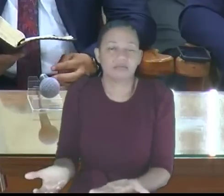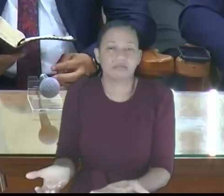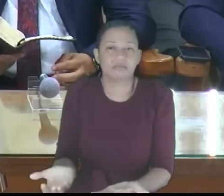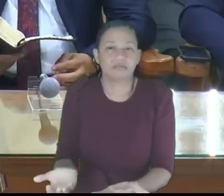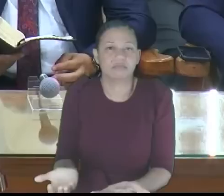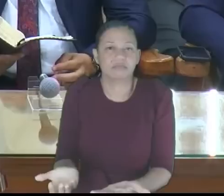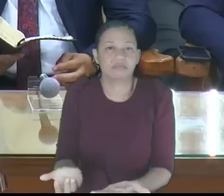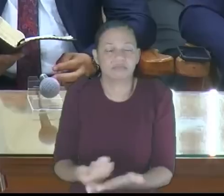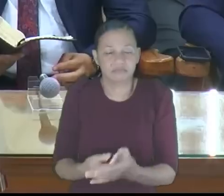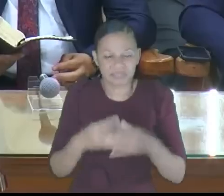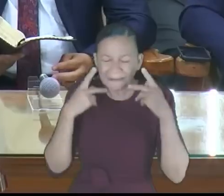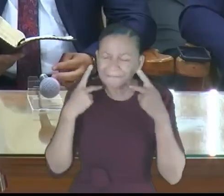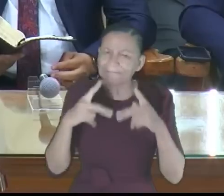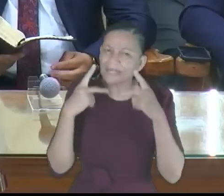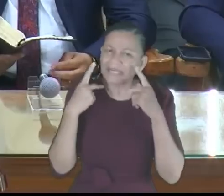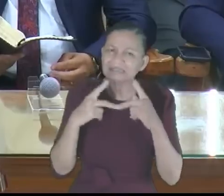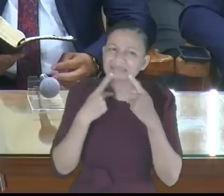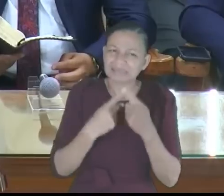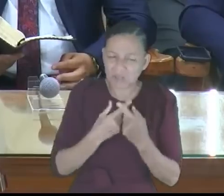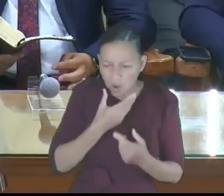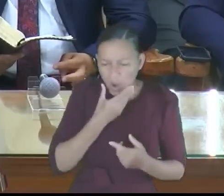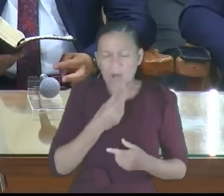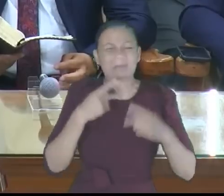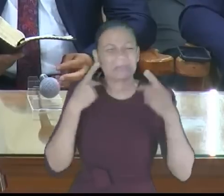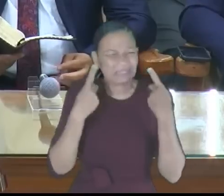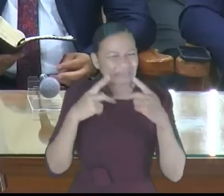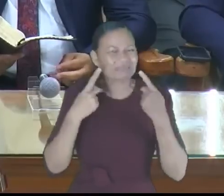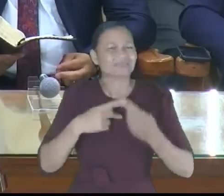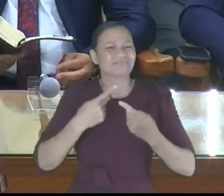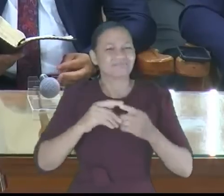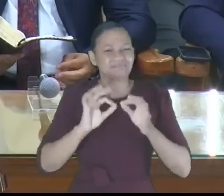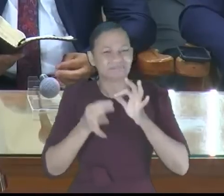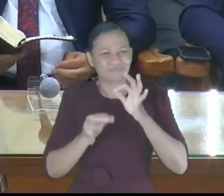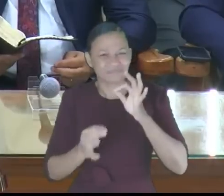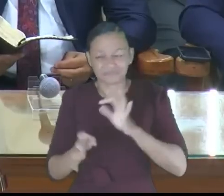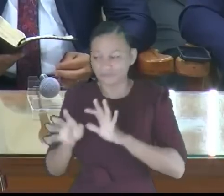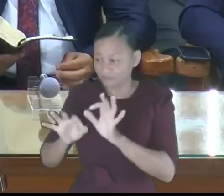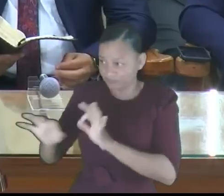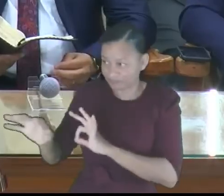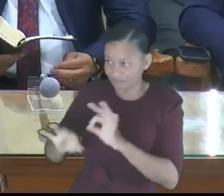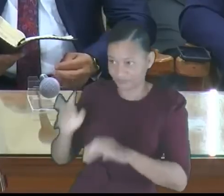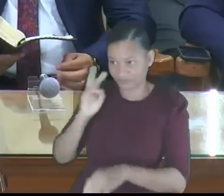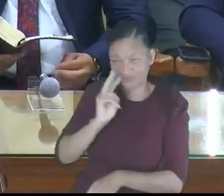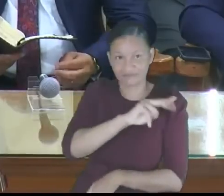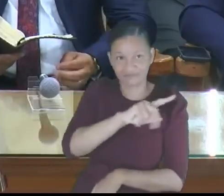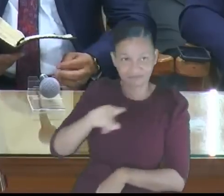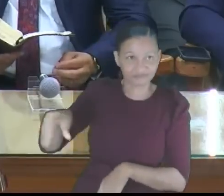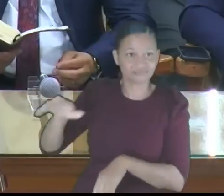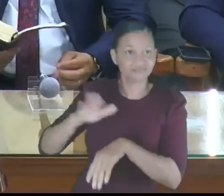Isso aí dá uma pregação, não dá? Na mão de um pregador? Vão se arrumando aí que eu quero ouvir a pregação.